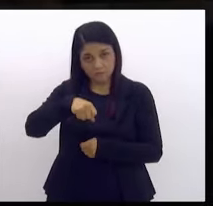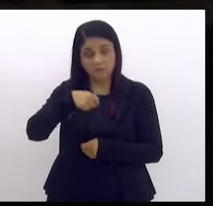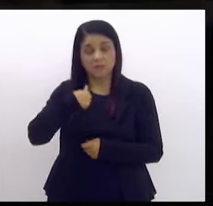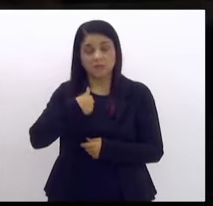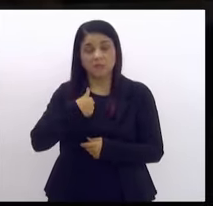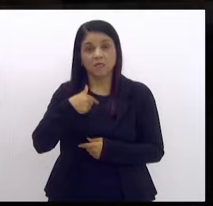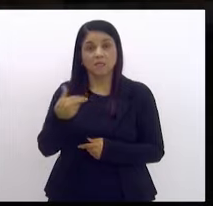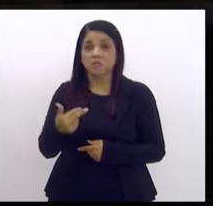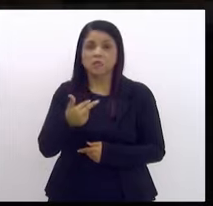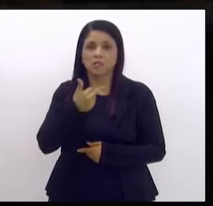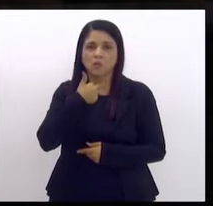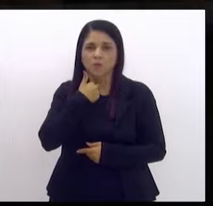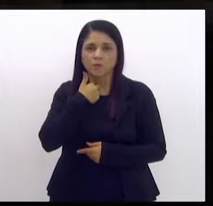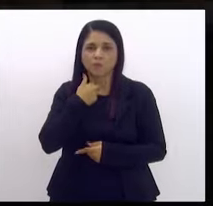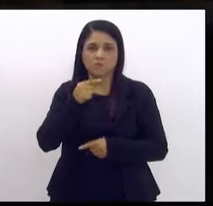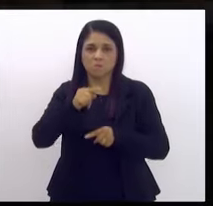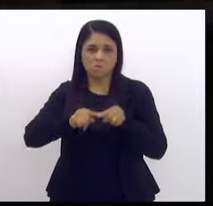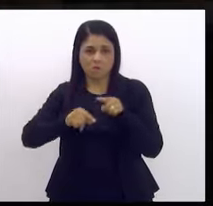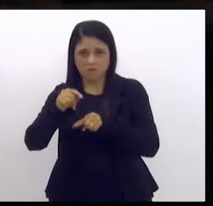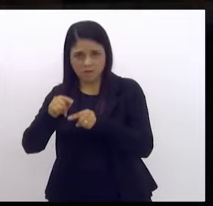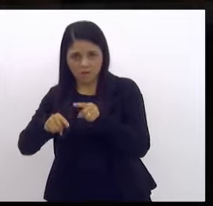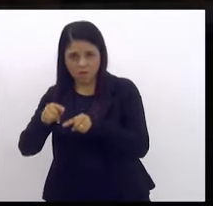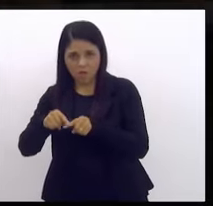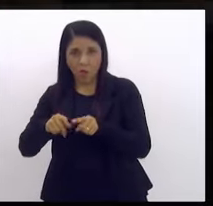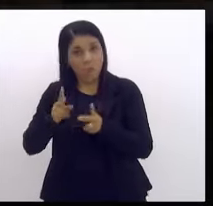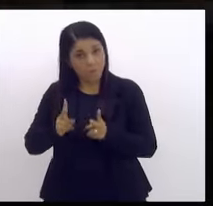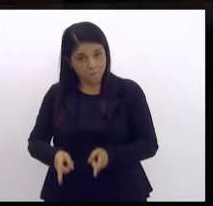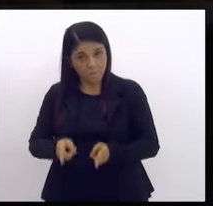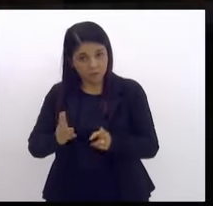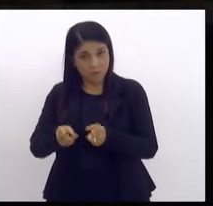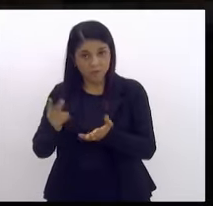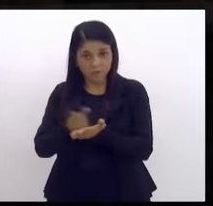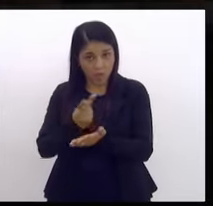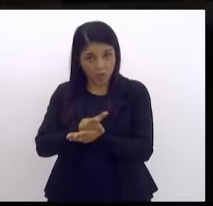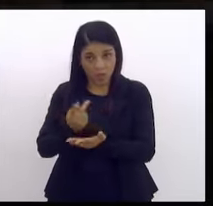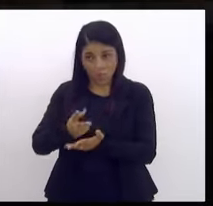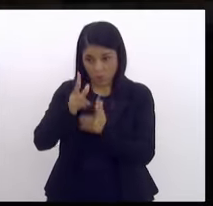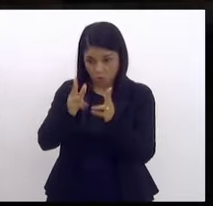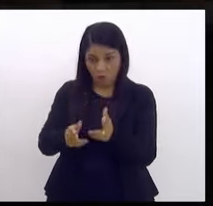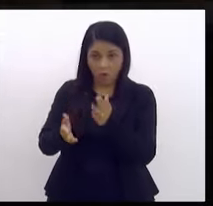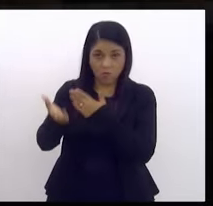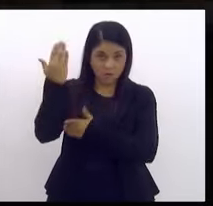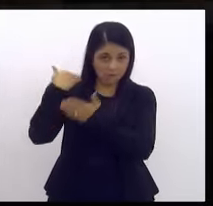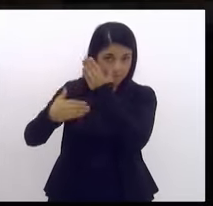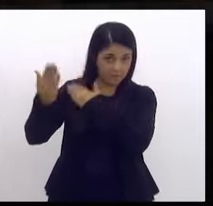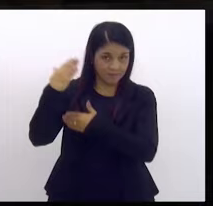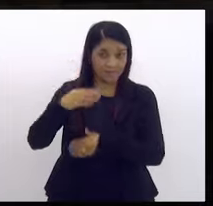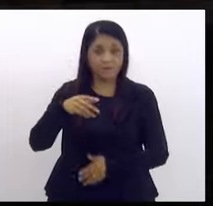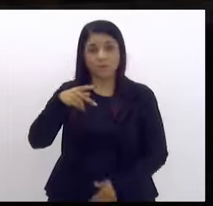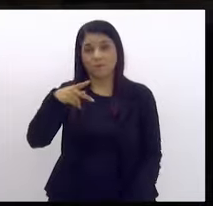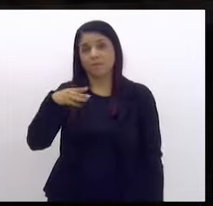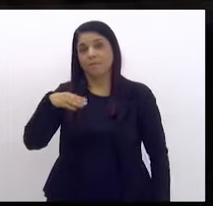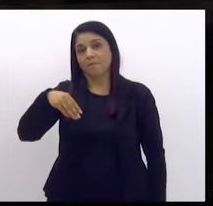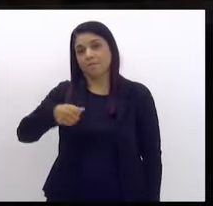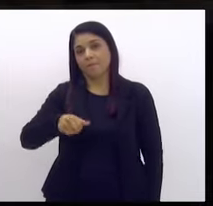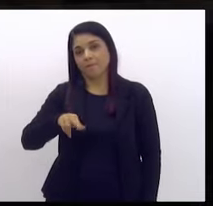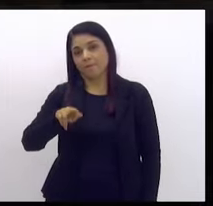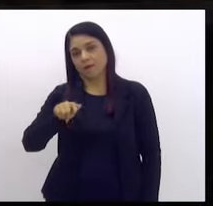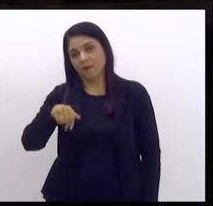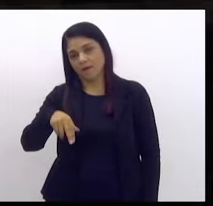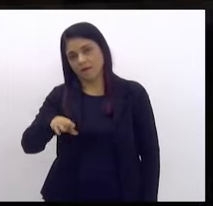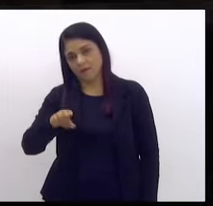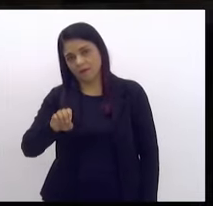que ele não pode ser um instrumento para que nós cometamos o mesmo erro do Marquês de Pombal e da colonização ou